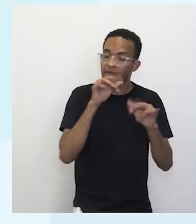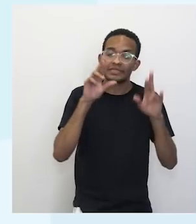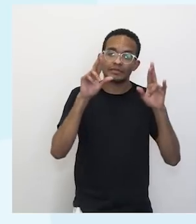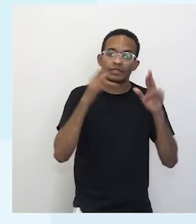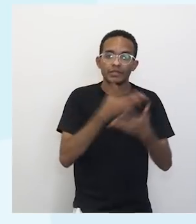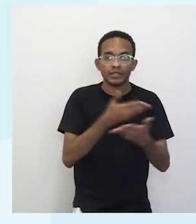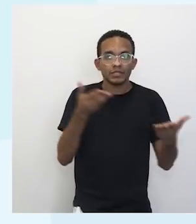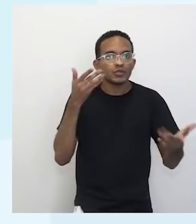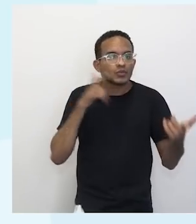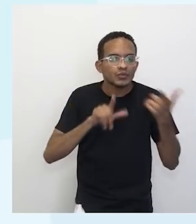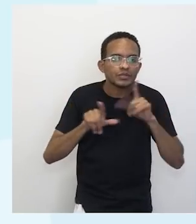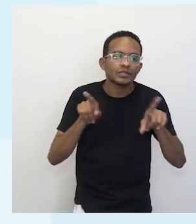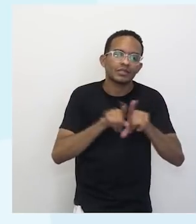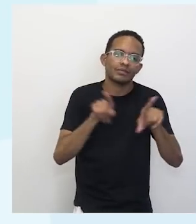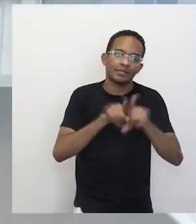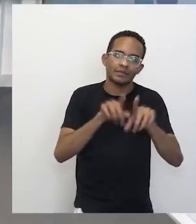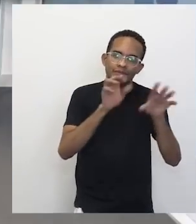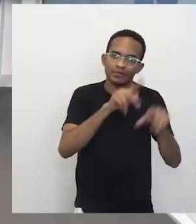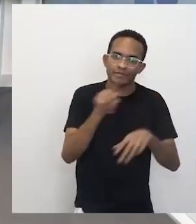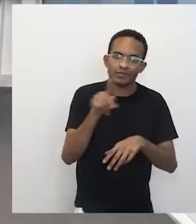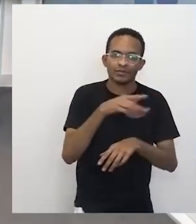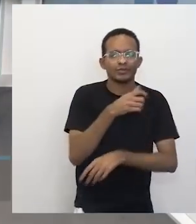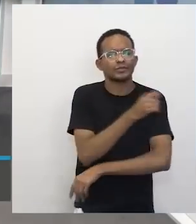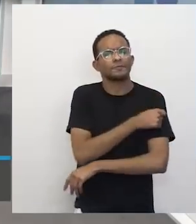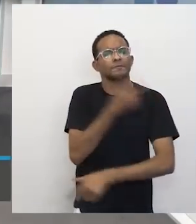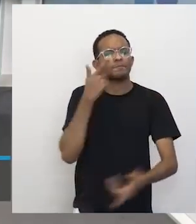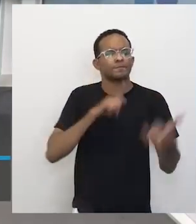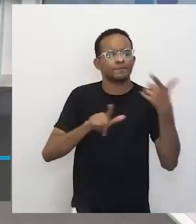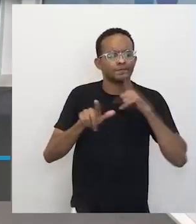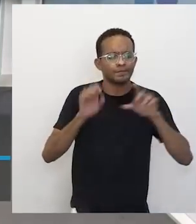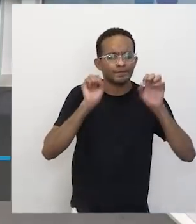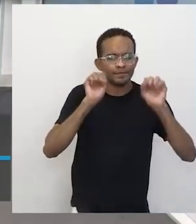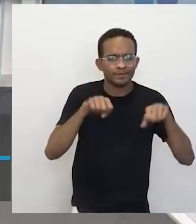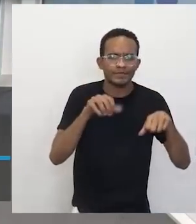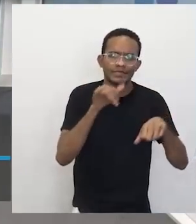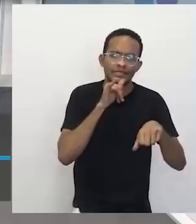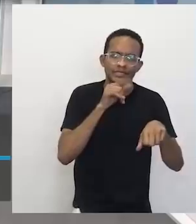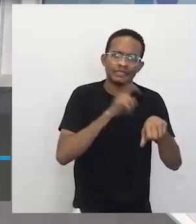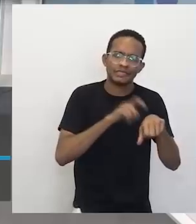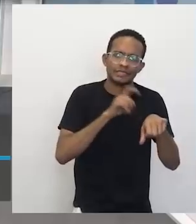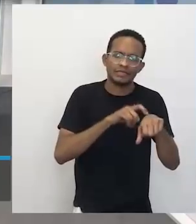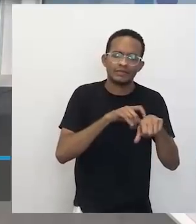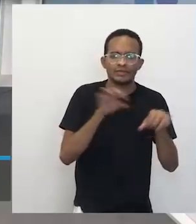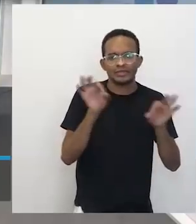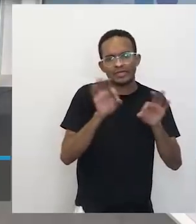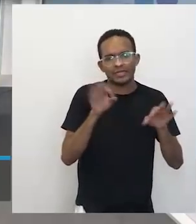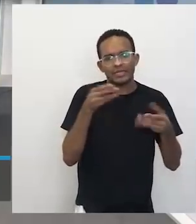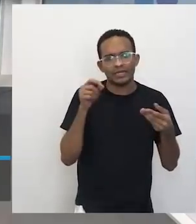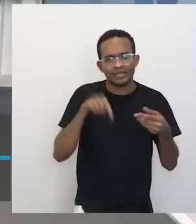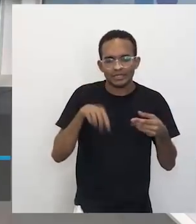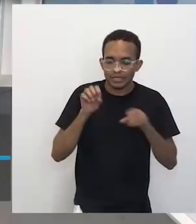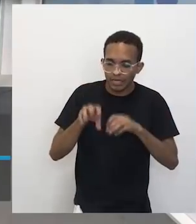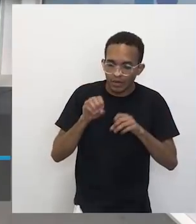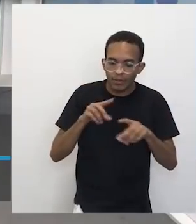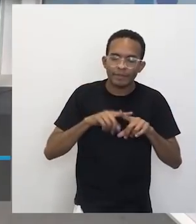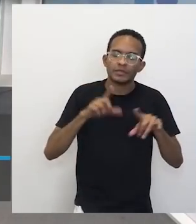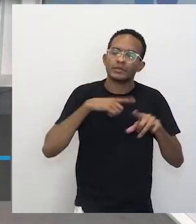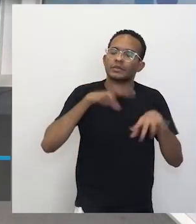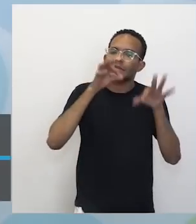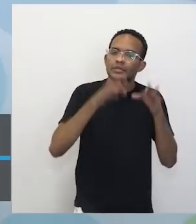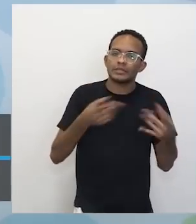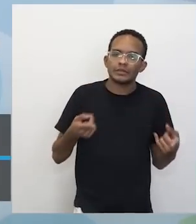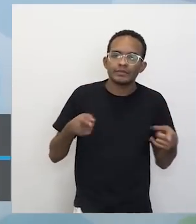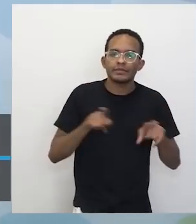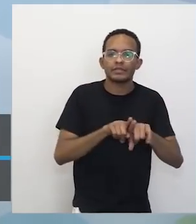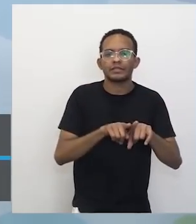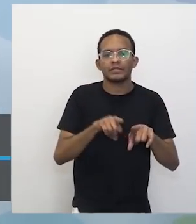eles consigam, né, professor? Ah, nossos estudantes conseguem sim, né? Que a gente não deixou tempo para fazer aqui na aula, né? Mas tenho certeza que o trabalho é uma parceria, né,